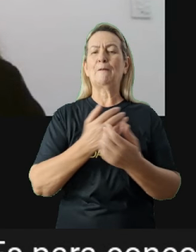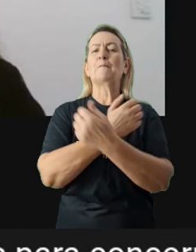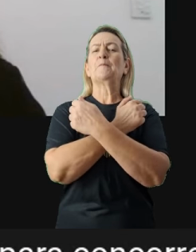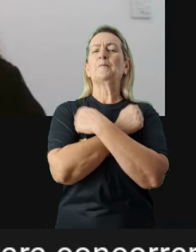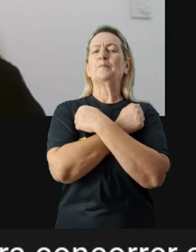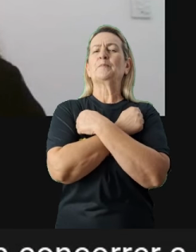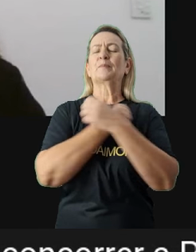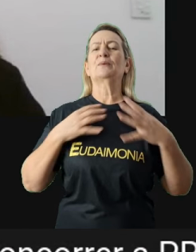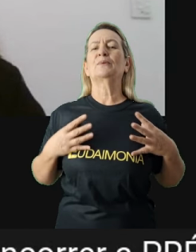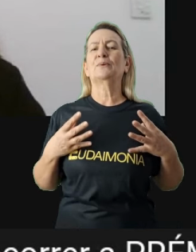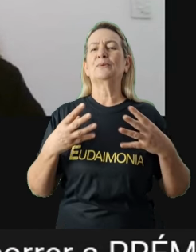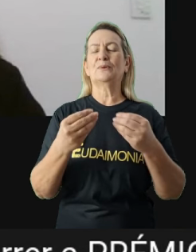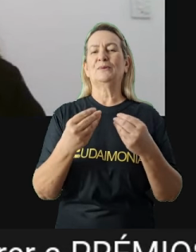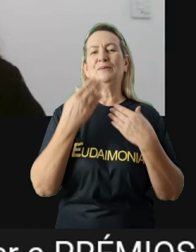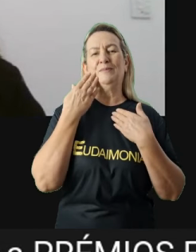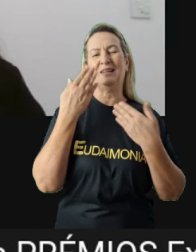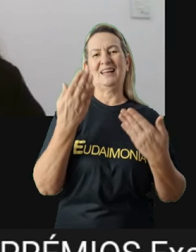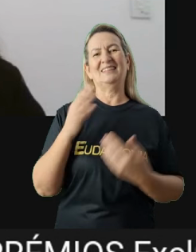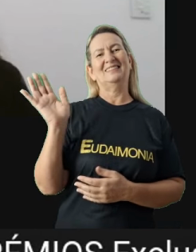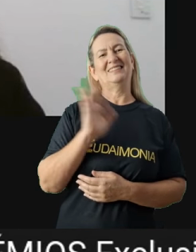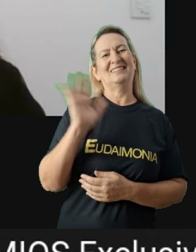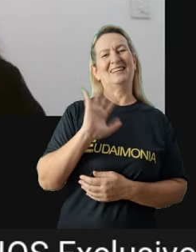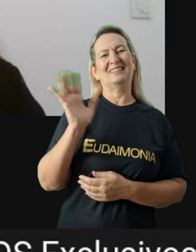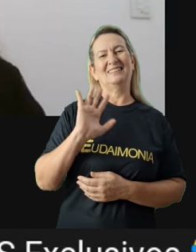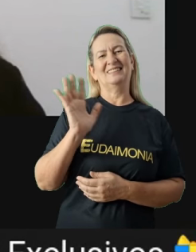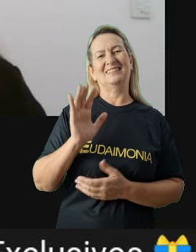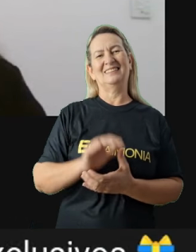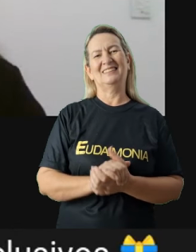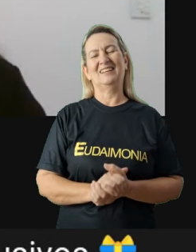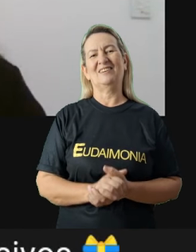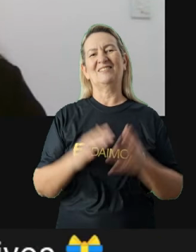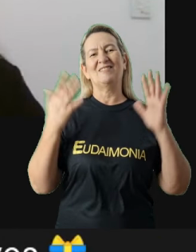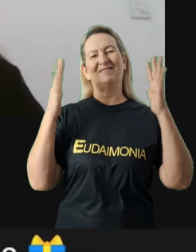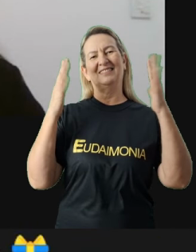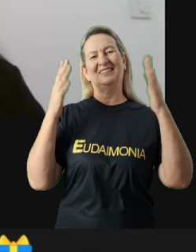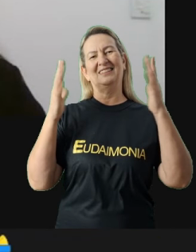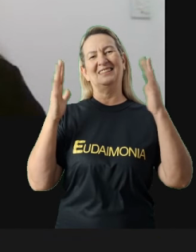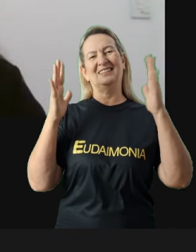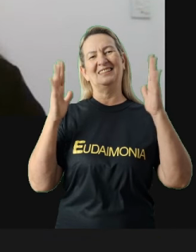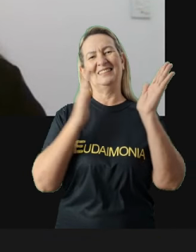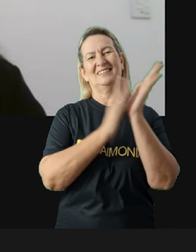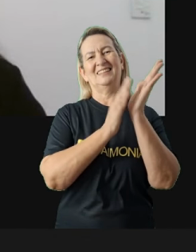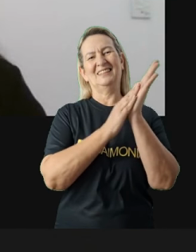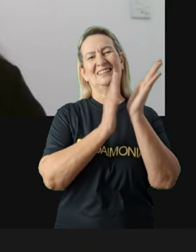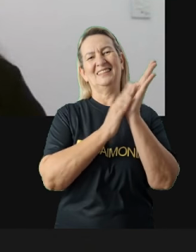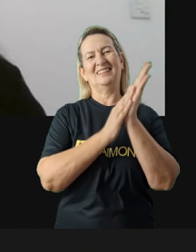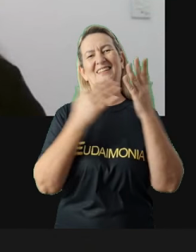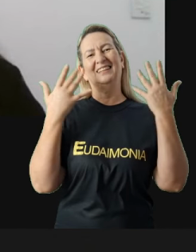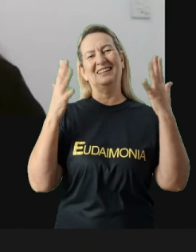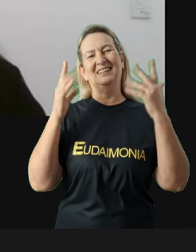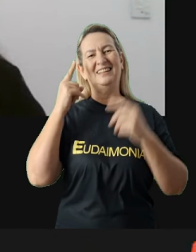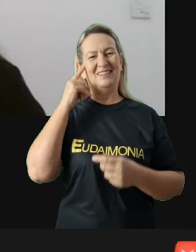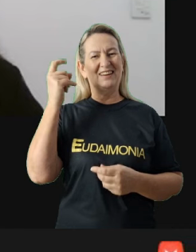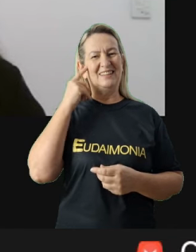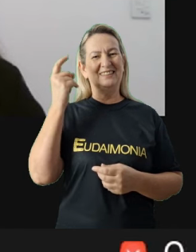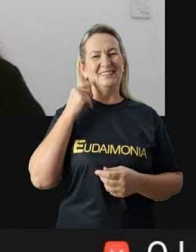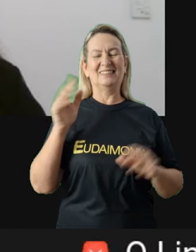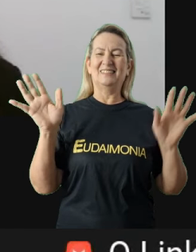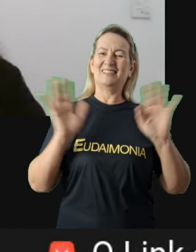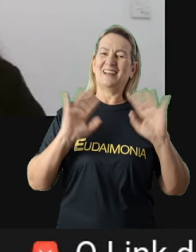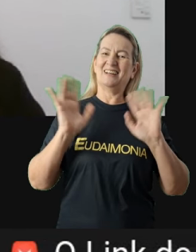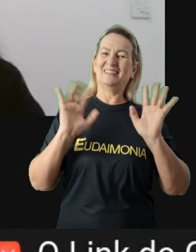não tenho, eu queria ter, eu vou sortear para vocês, vocês vão ganhar. Tá certo? Gente, um abraço a todos vocês. Obrigado, gente.